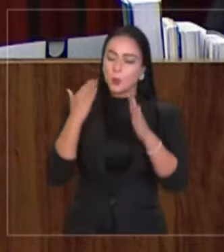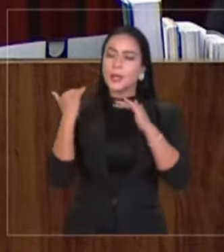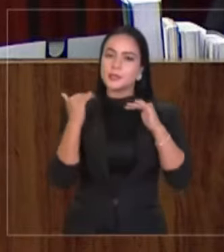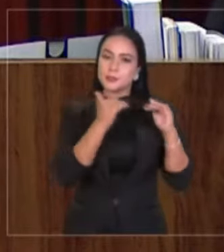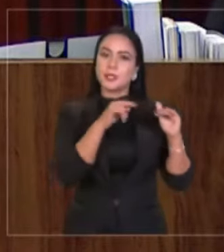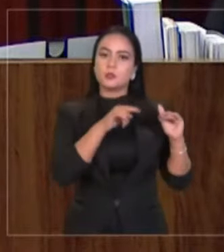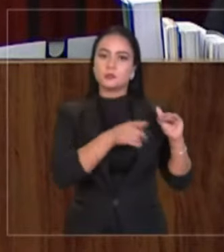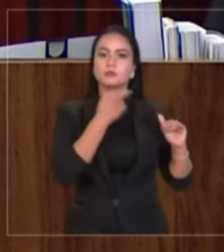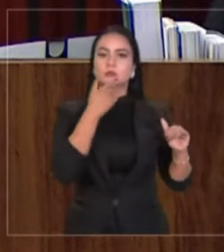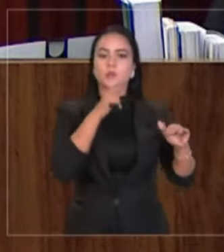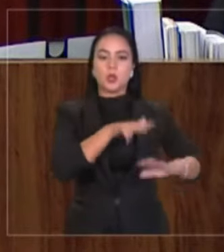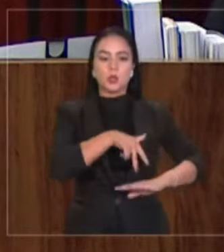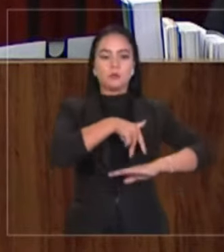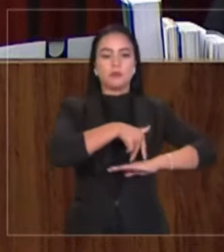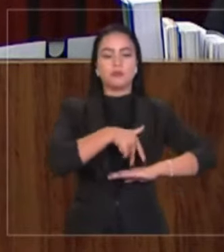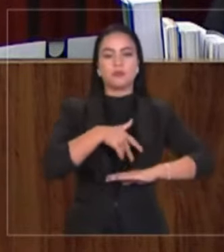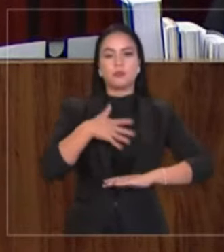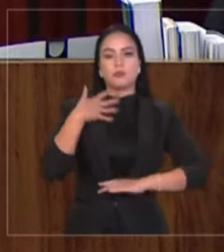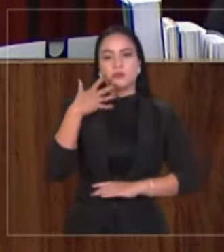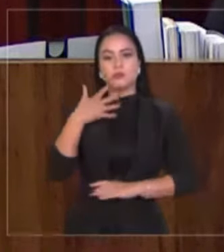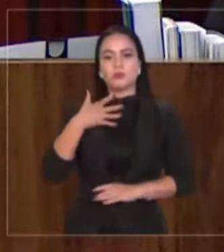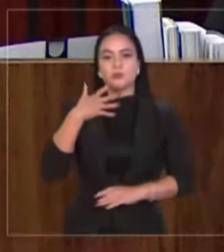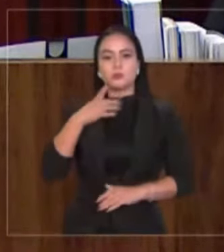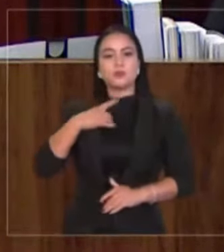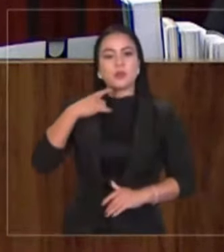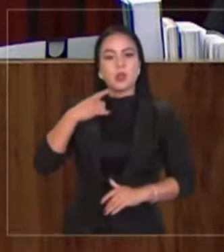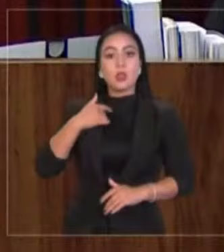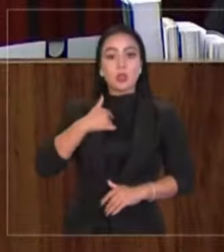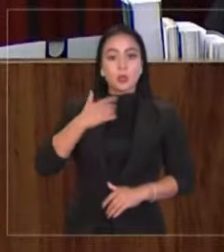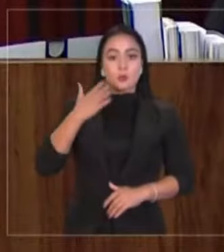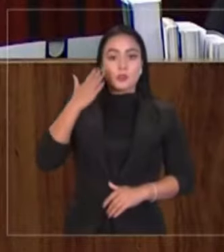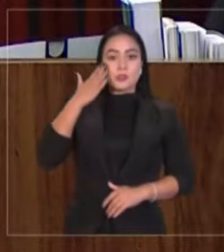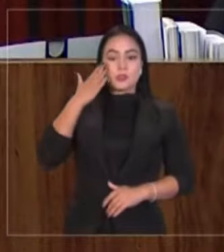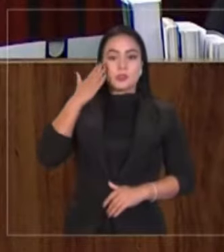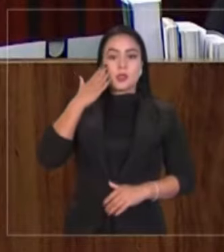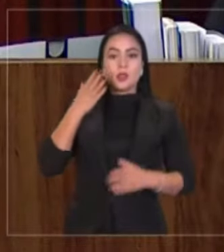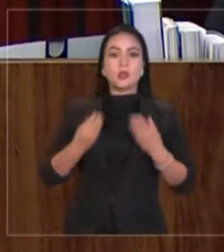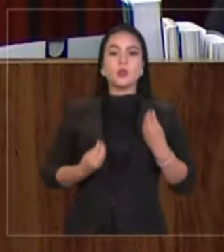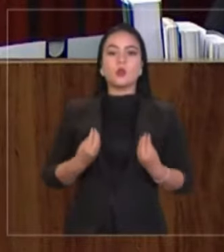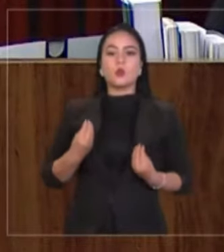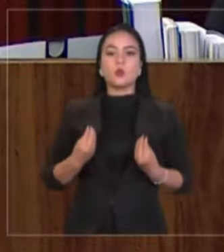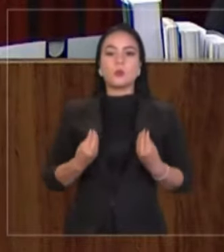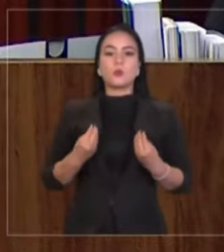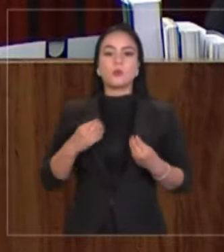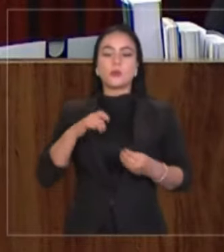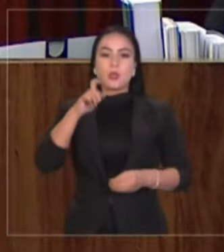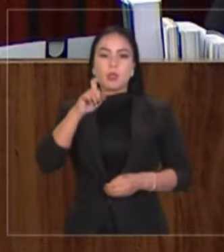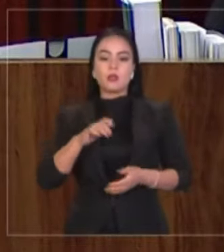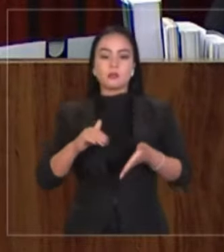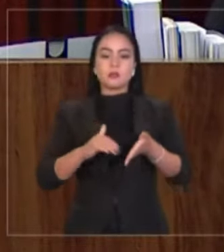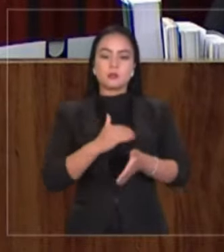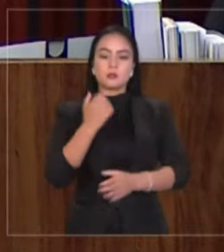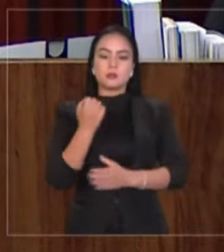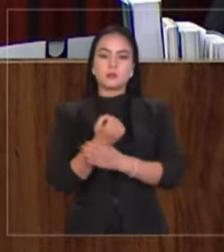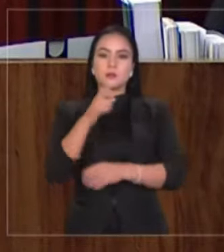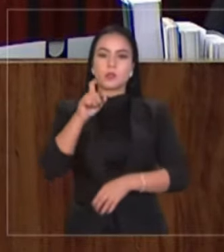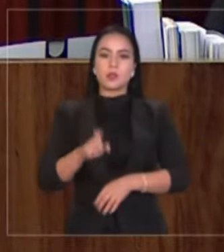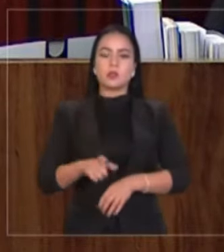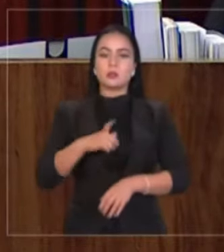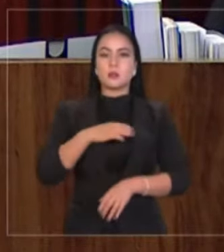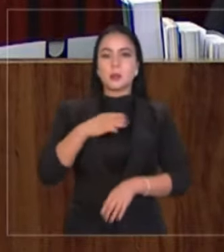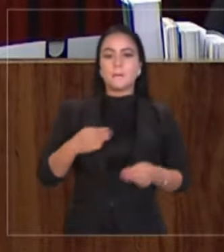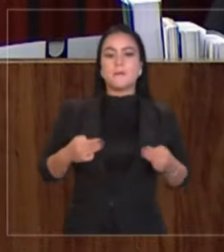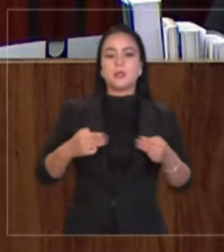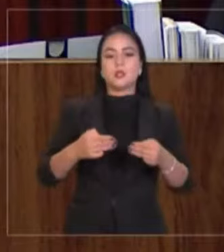dito da Tribuna eh eu sei como ex-secretário de segurança ex-ministro da justiça e esse